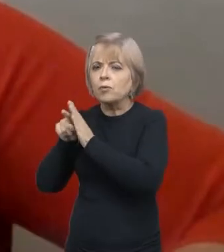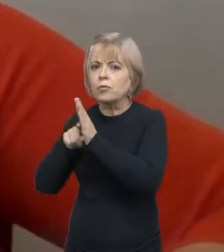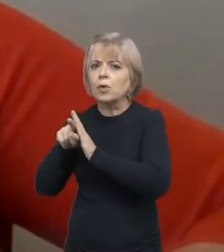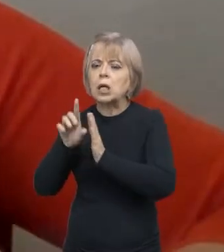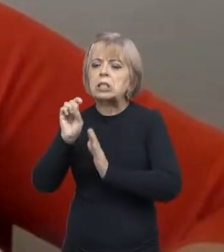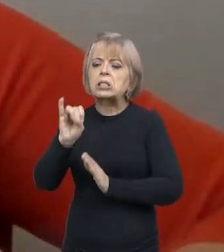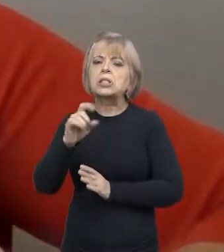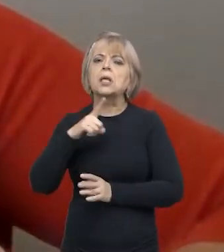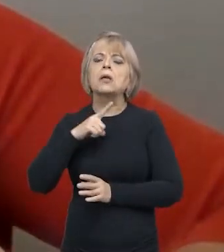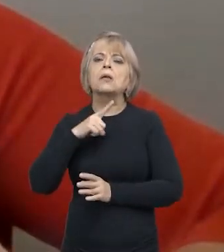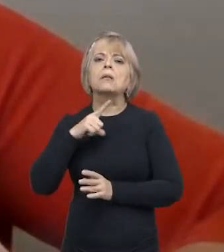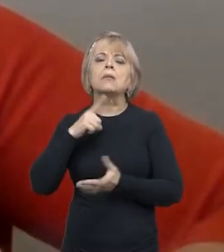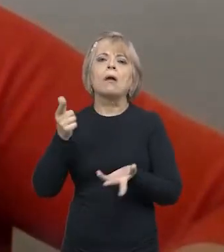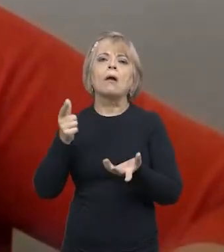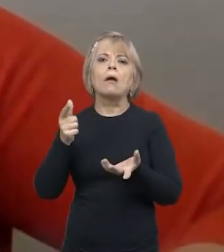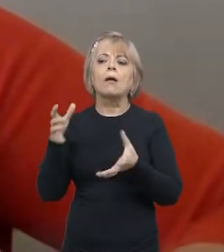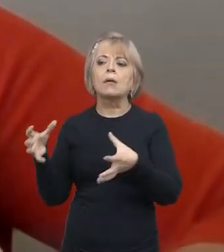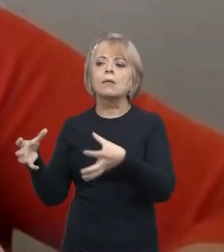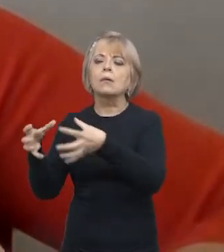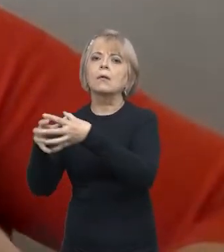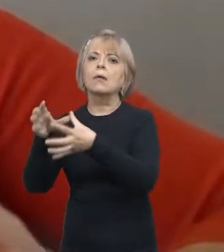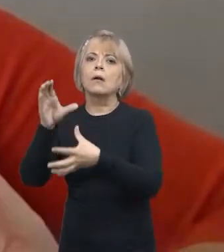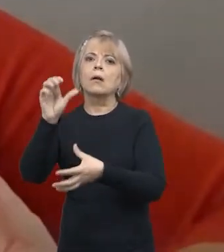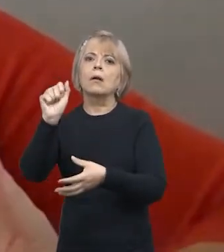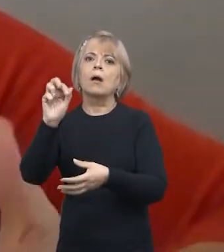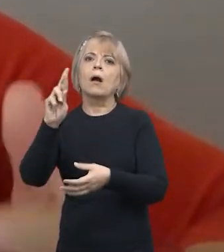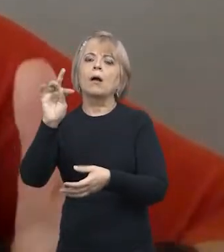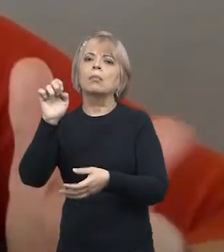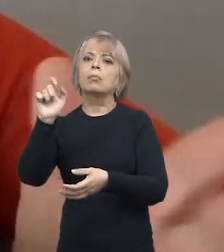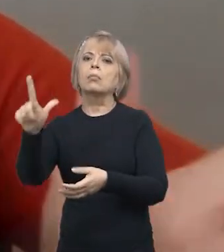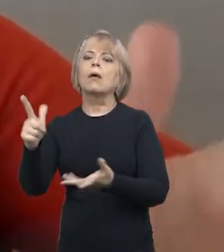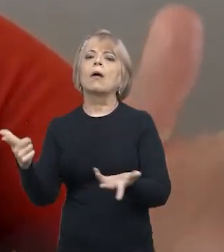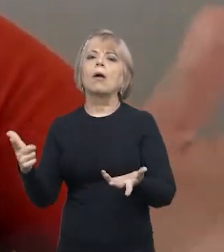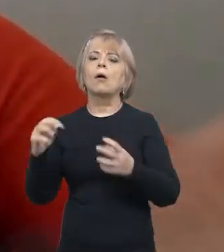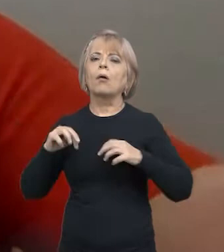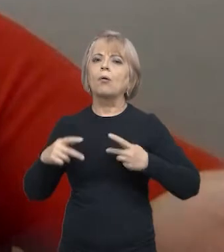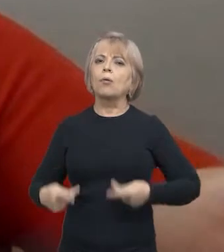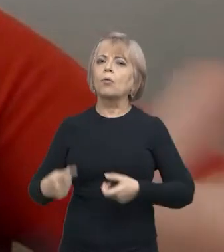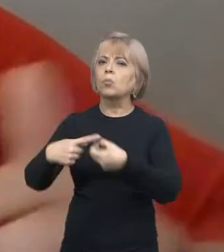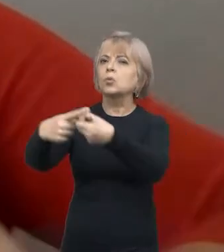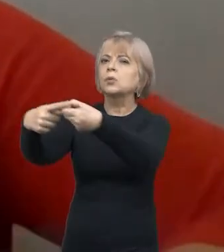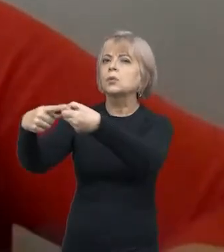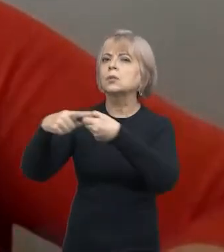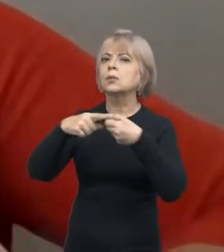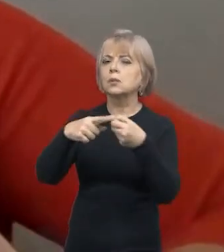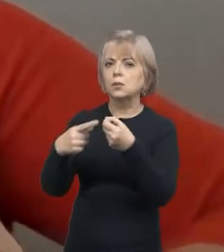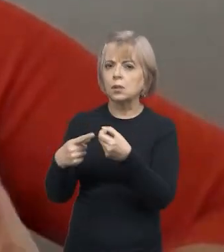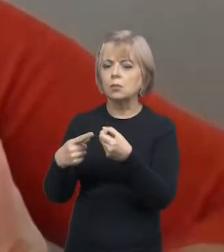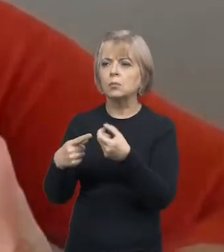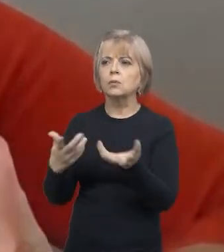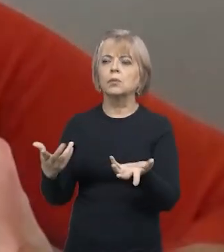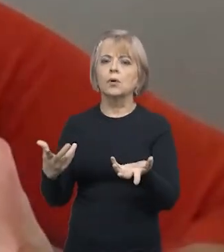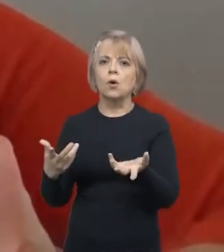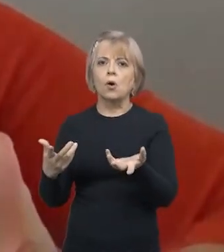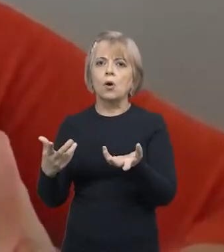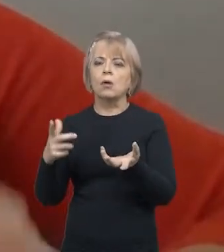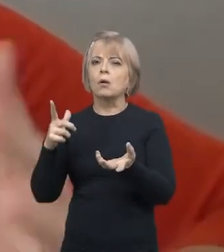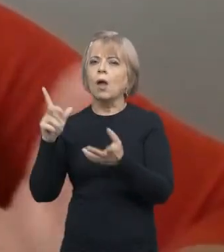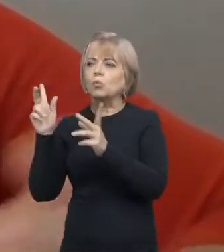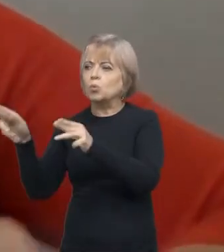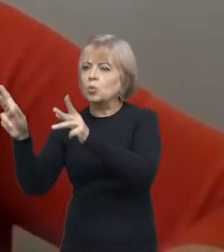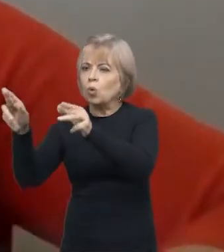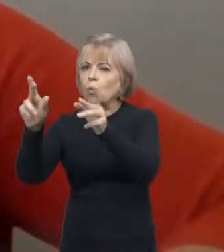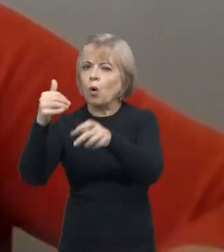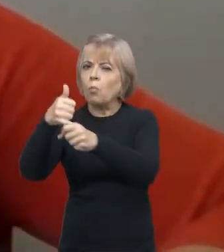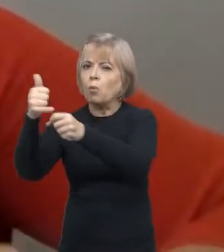indícios econômicos de cartel em um determinado município. Então, mediante solicitação do promotor de justiça, o CAL, com essa parceria,